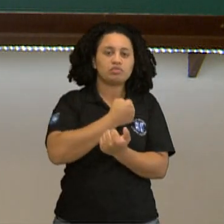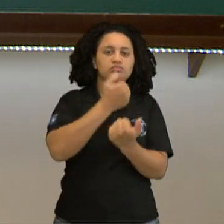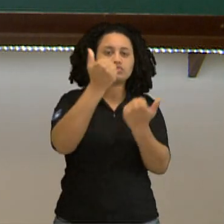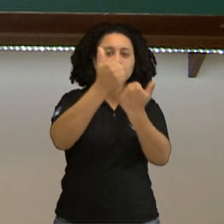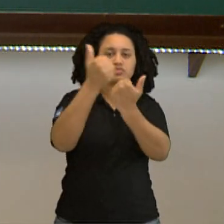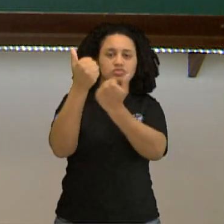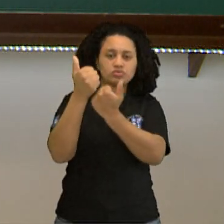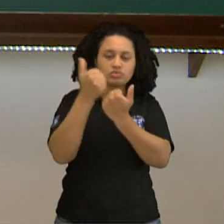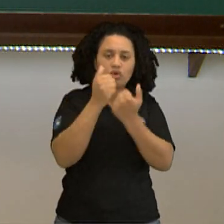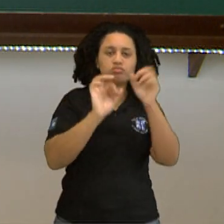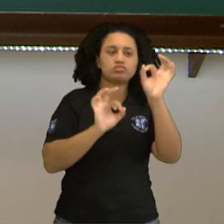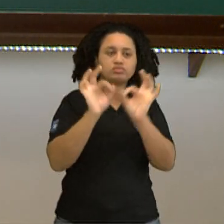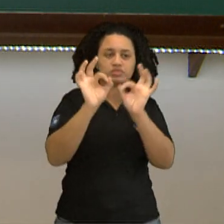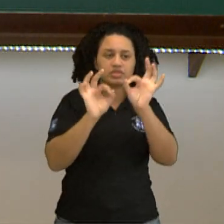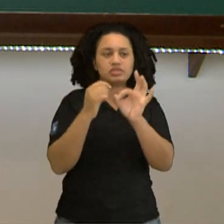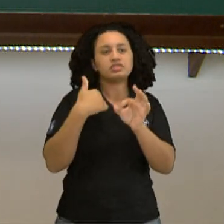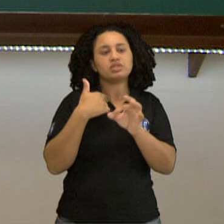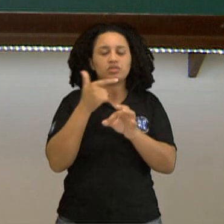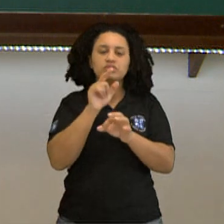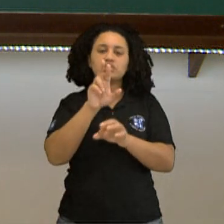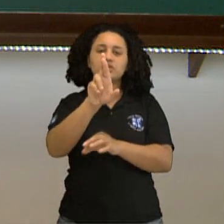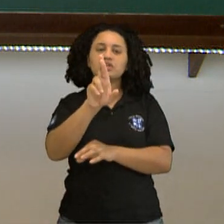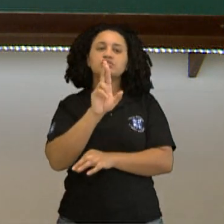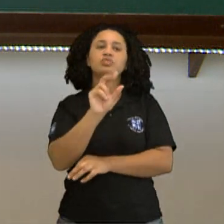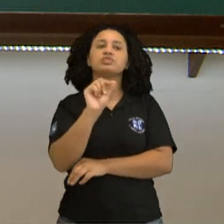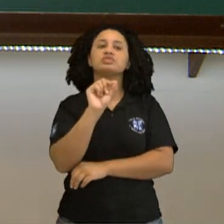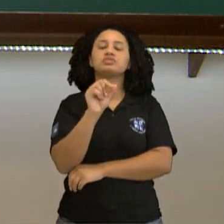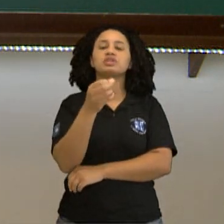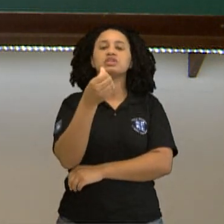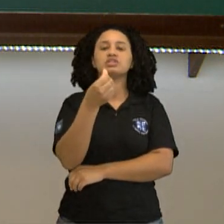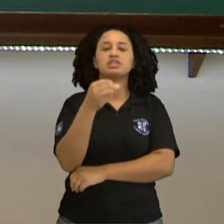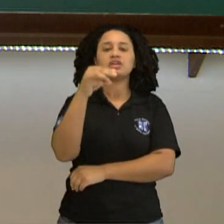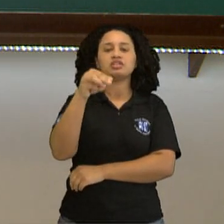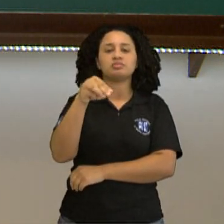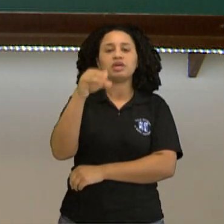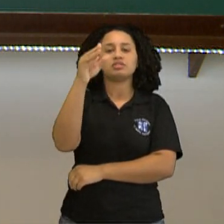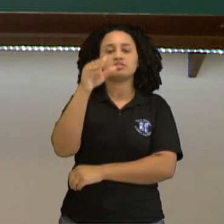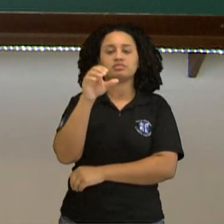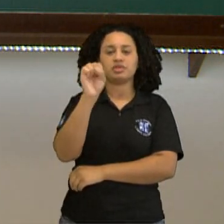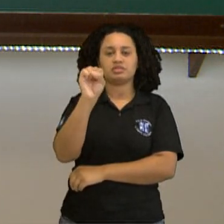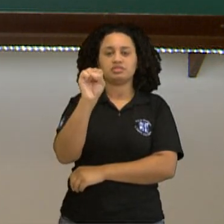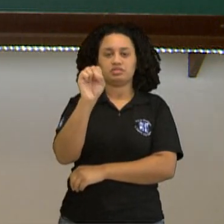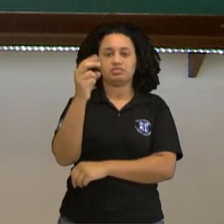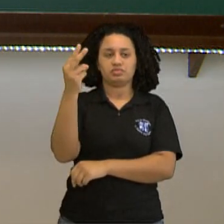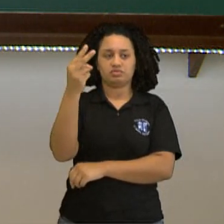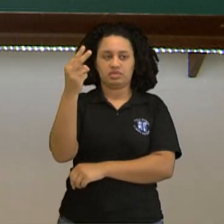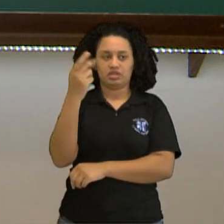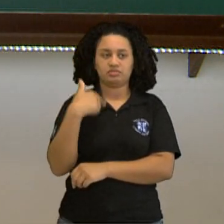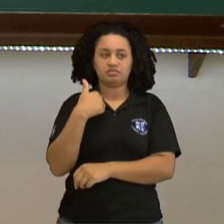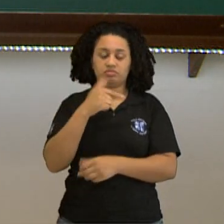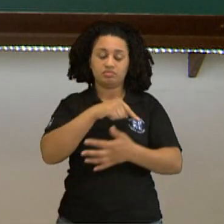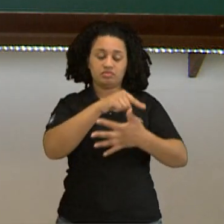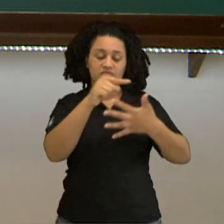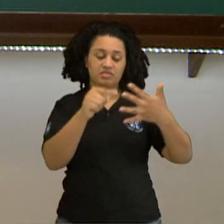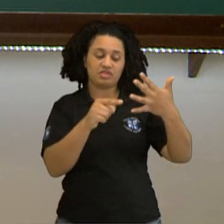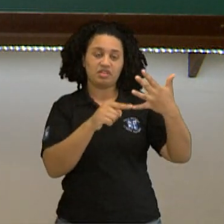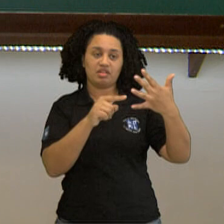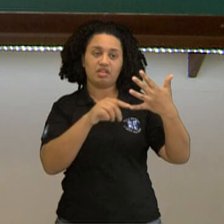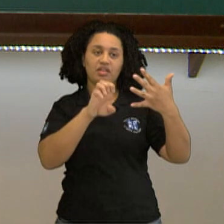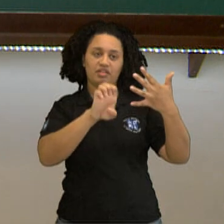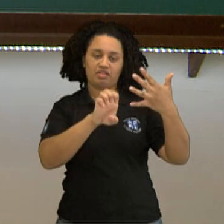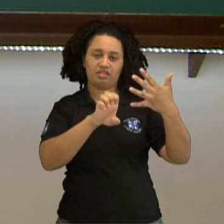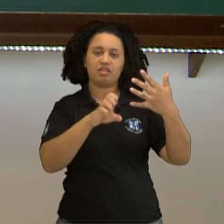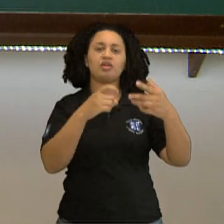menos 0. Fazendo essa continha, certo? Nós vamos achar 6 metros por segundo ao quadrado. Eu sei que 6 metros por segundo ao